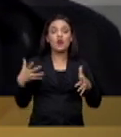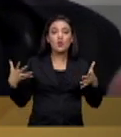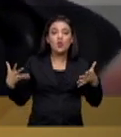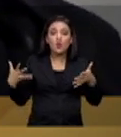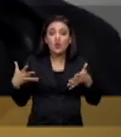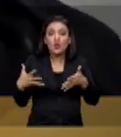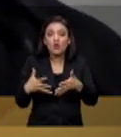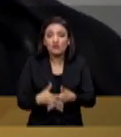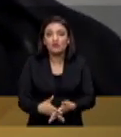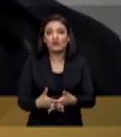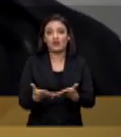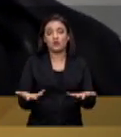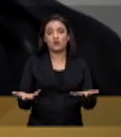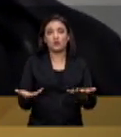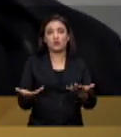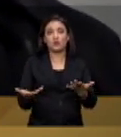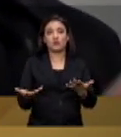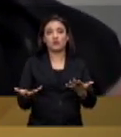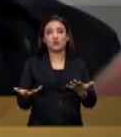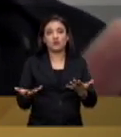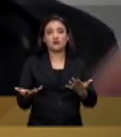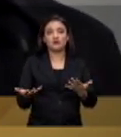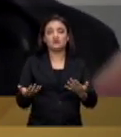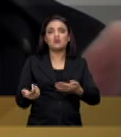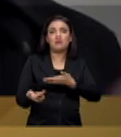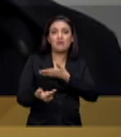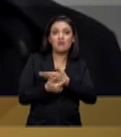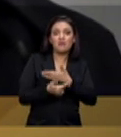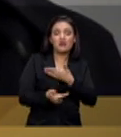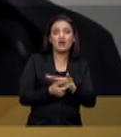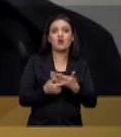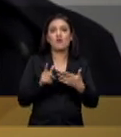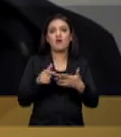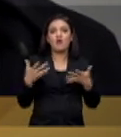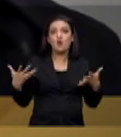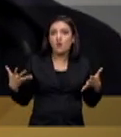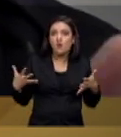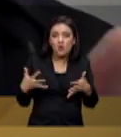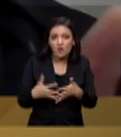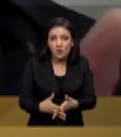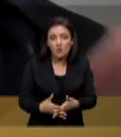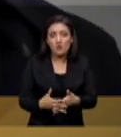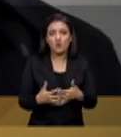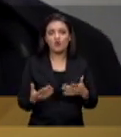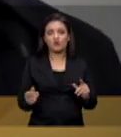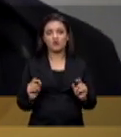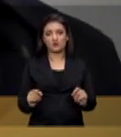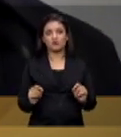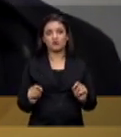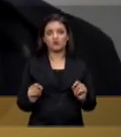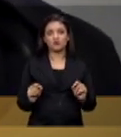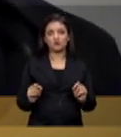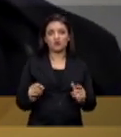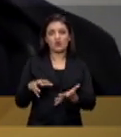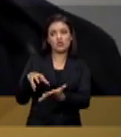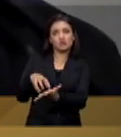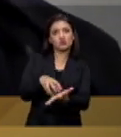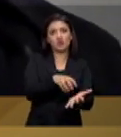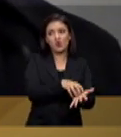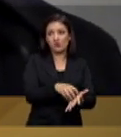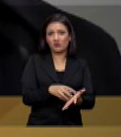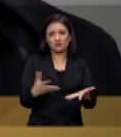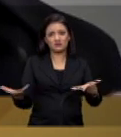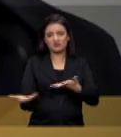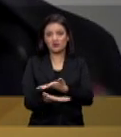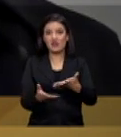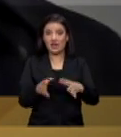de atribuições, de um conflito de órgãos. Nesse caso, um